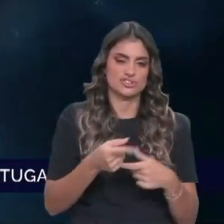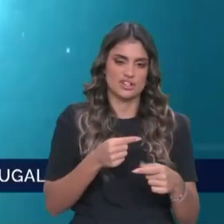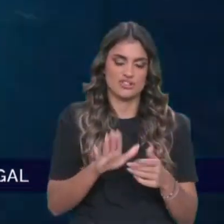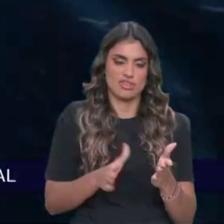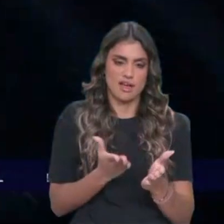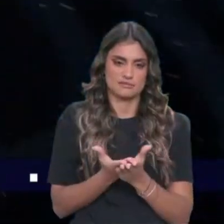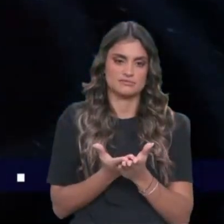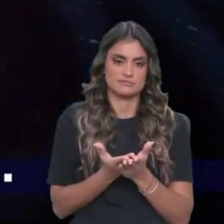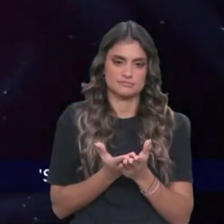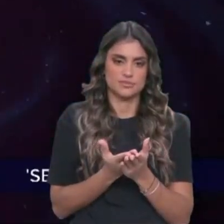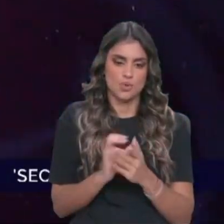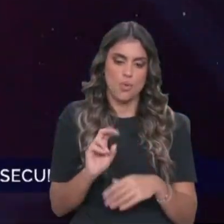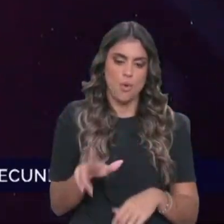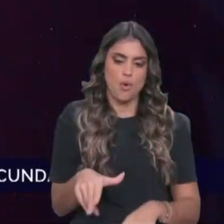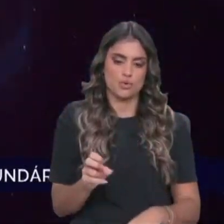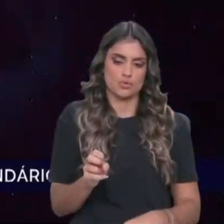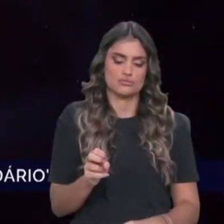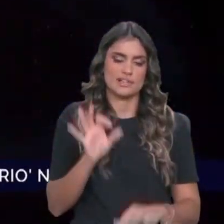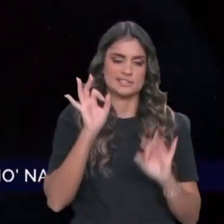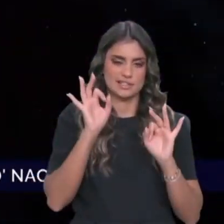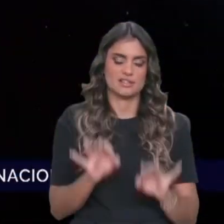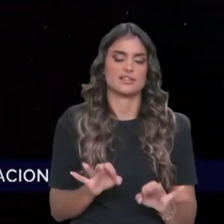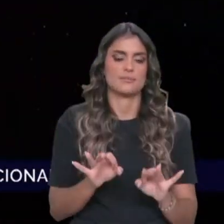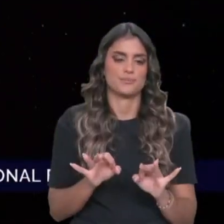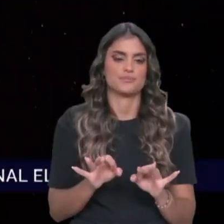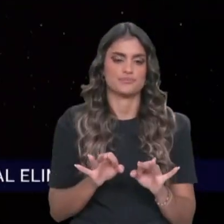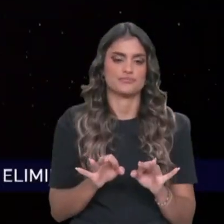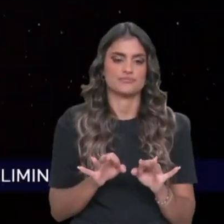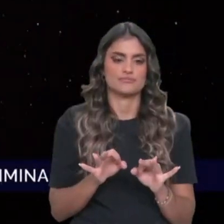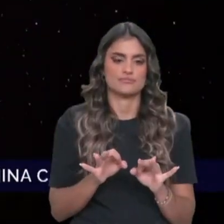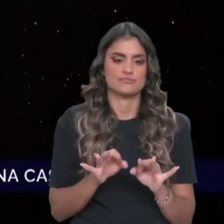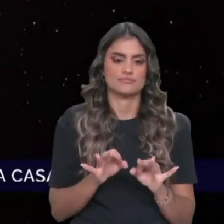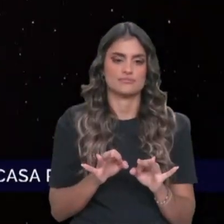origem, sintetiza o ouro. Nós temos essa confirmação. Agora, um conjunto de